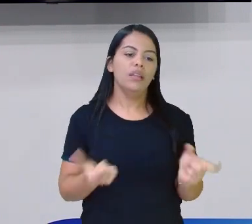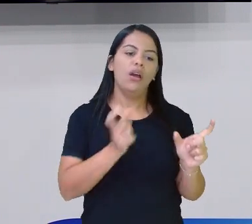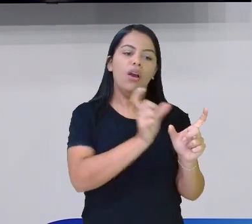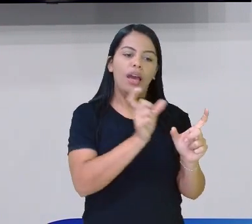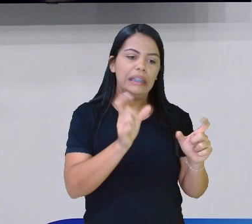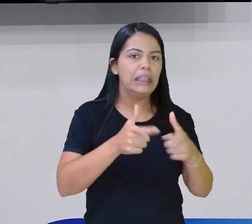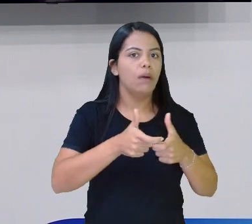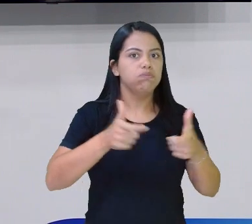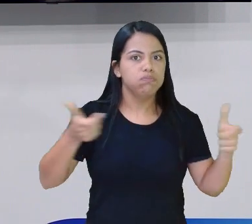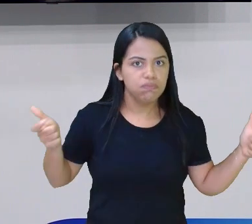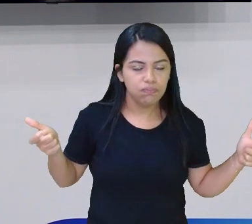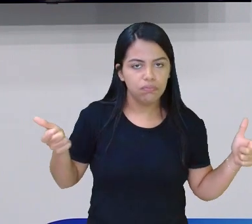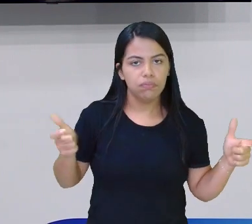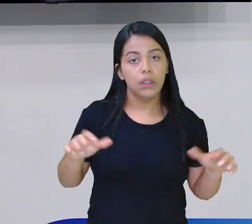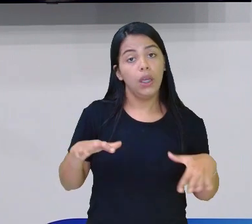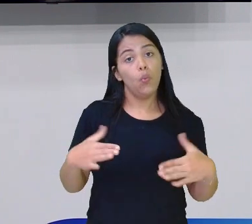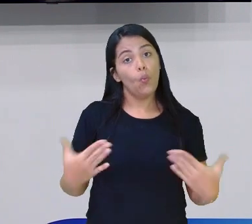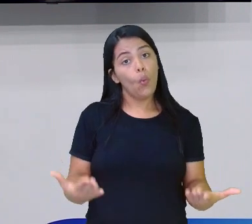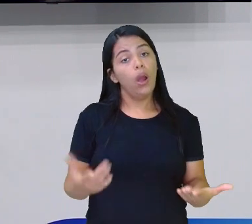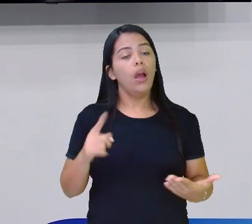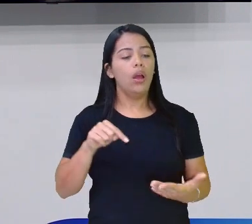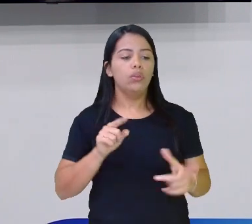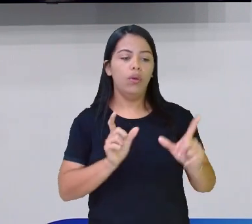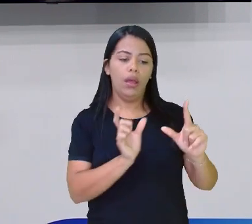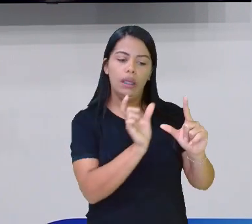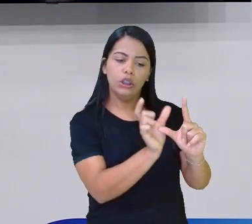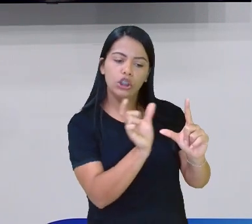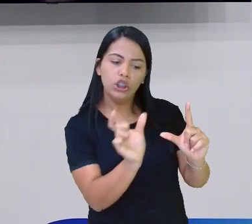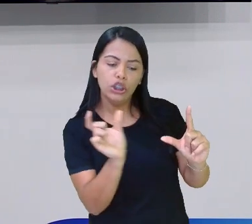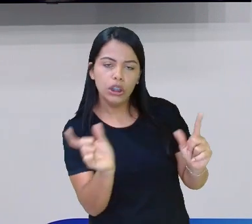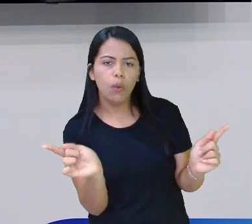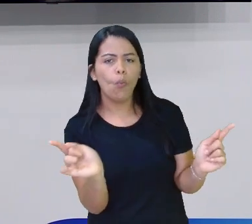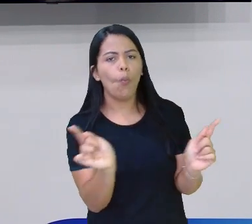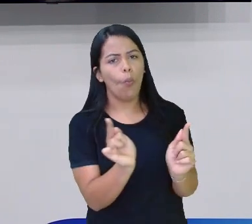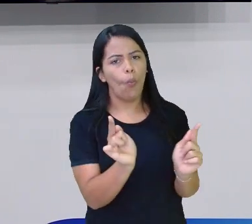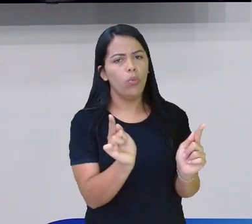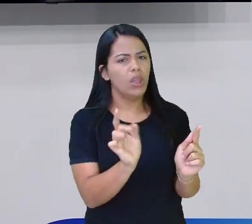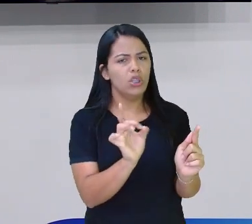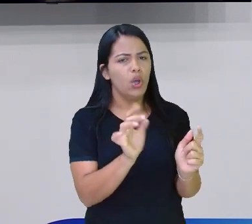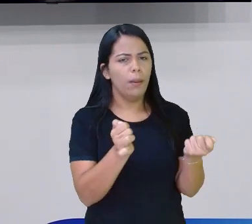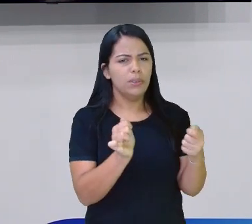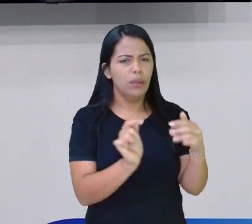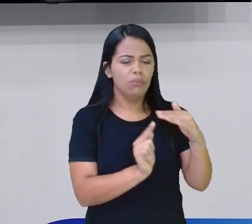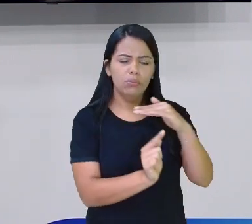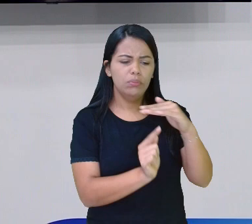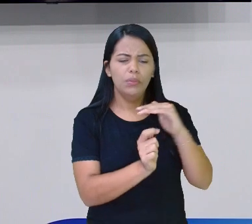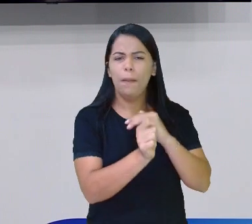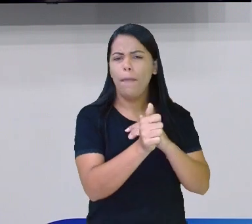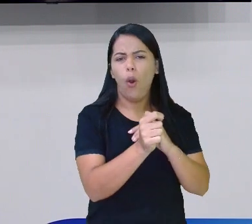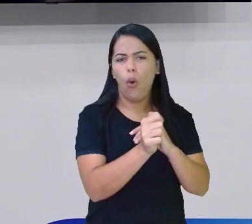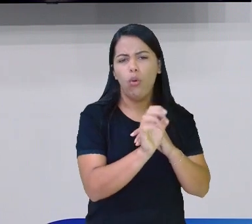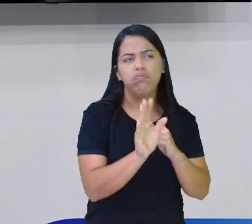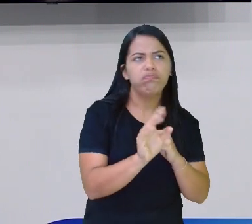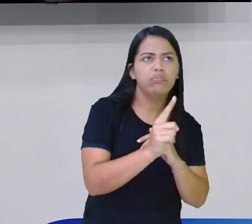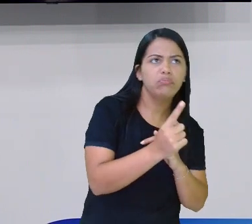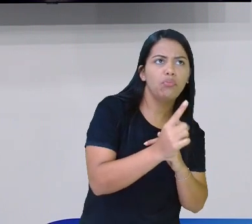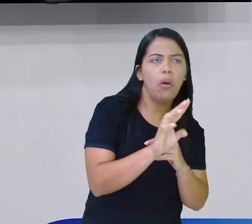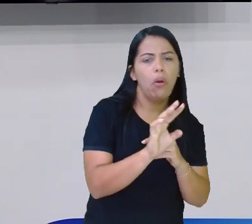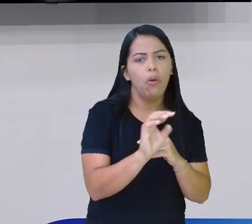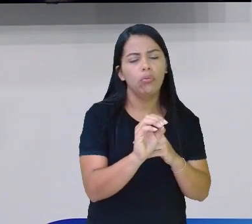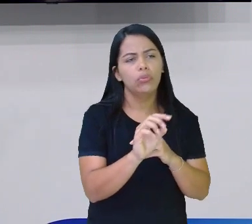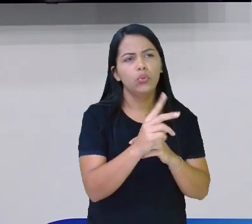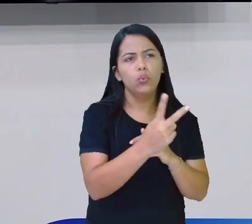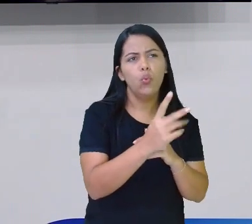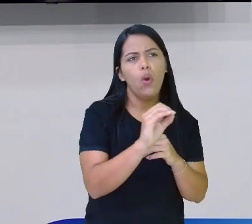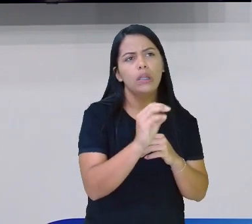tirinha que é curto, 3 ou 4 quadrinhos, serão aí poucas personagens. Geralmente são 2 ou 3. E geralmente só